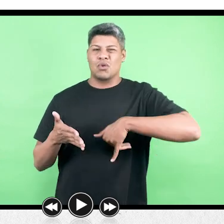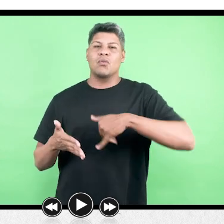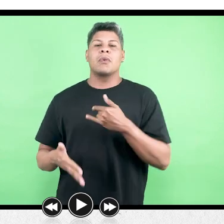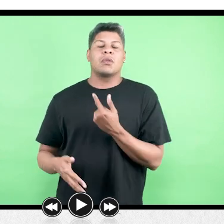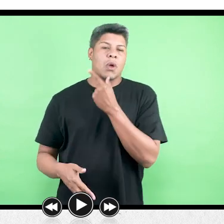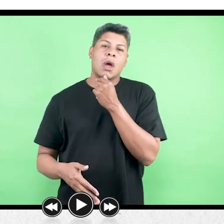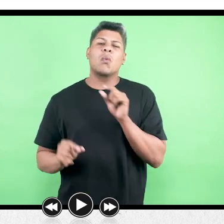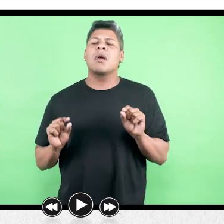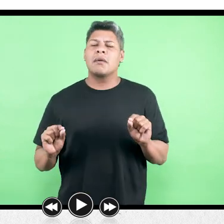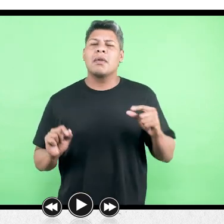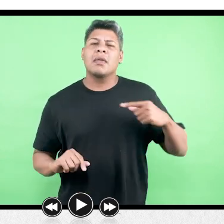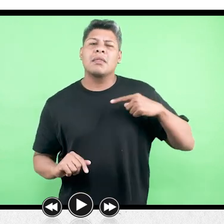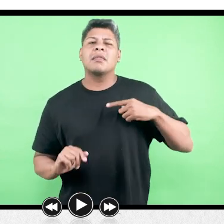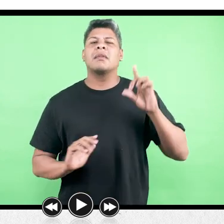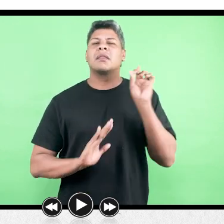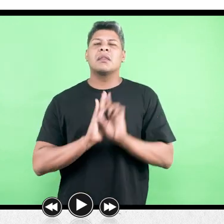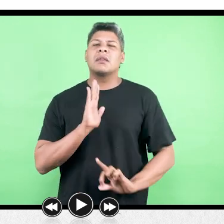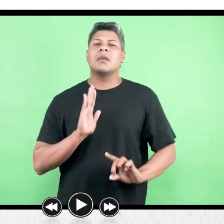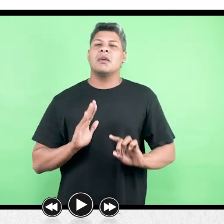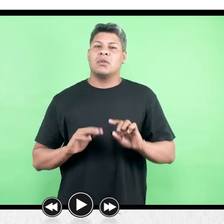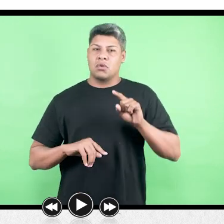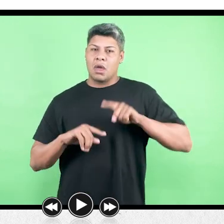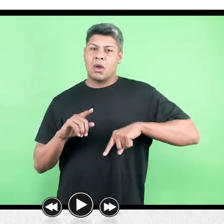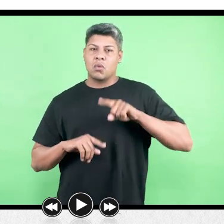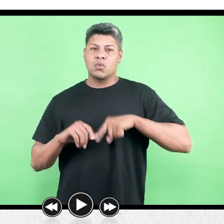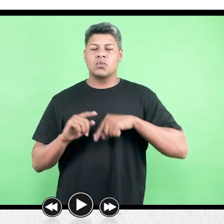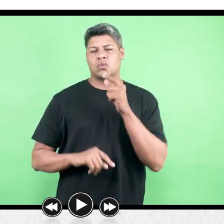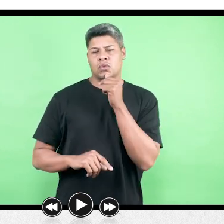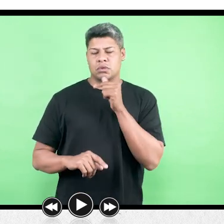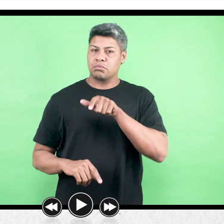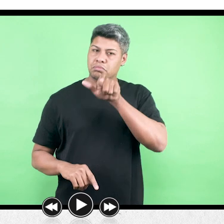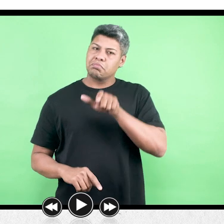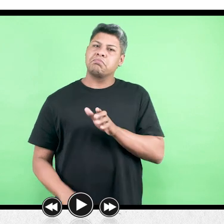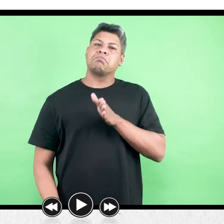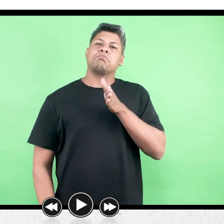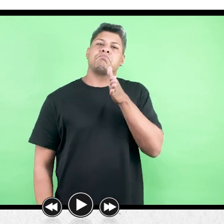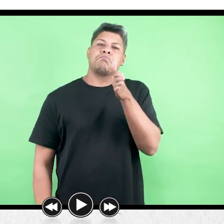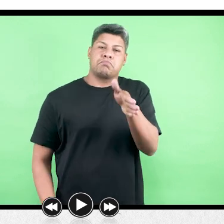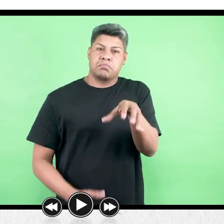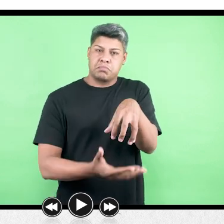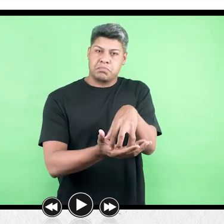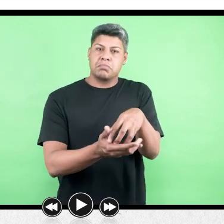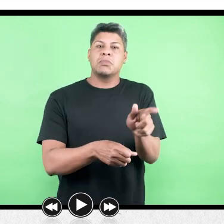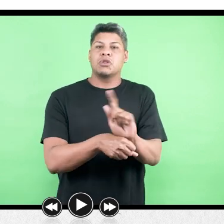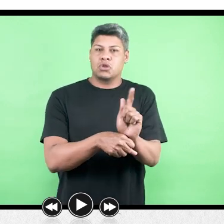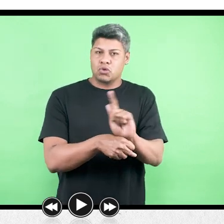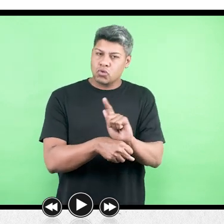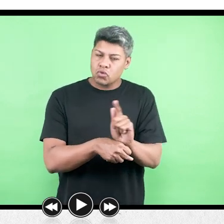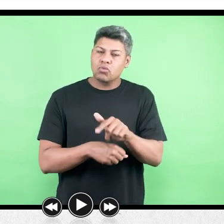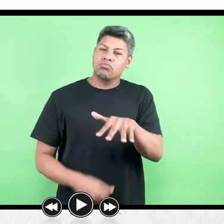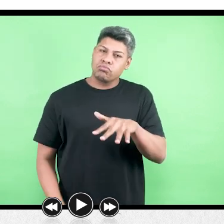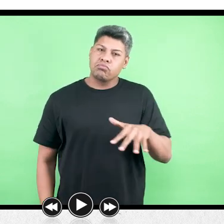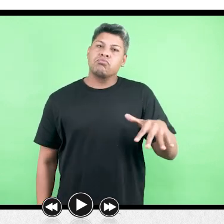dispõe, né, desse direito de recursos hídricos? O usuário. Então, o usuário vai no órgão gestor competente, se é de dominialidade